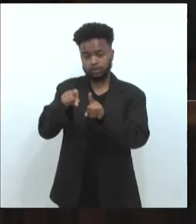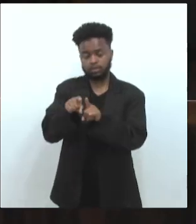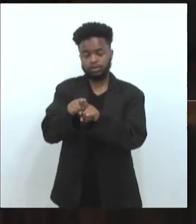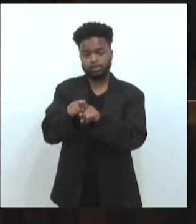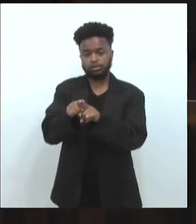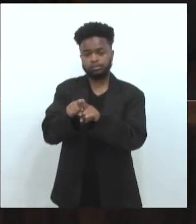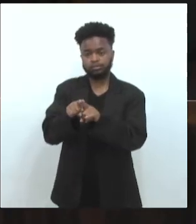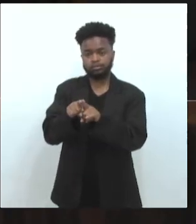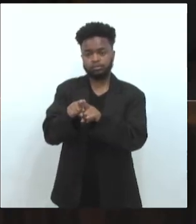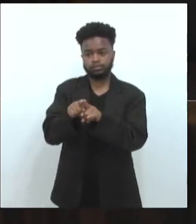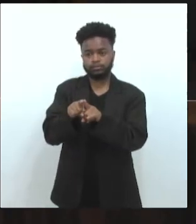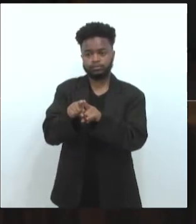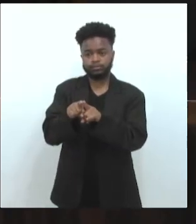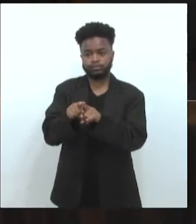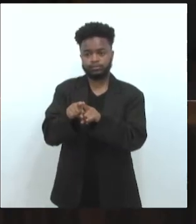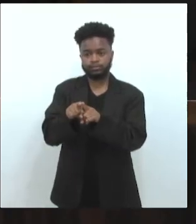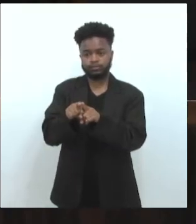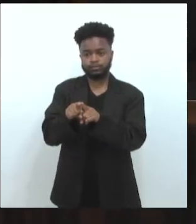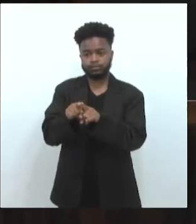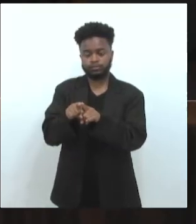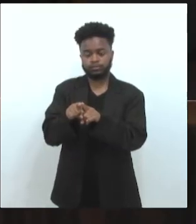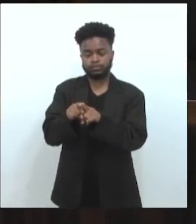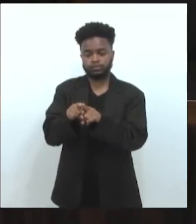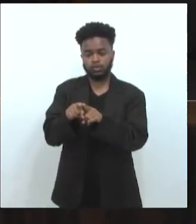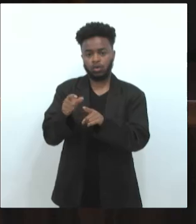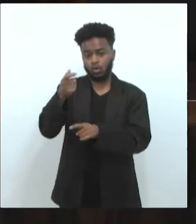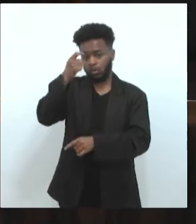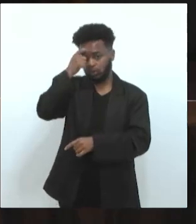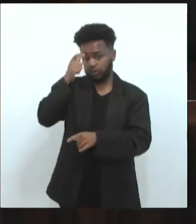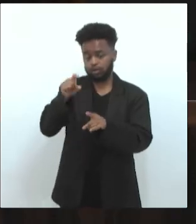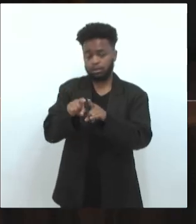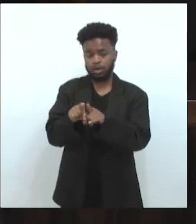Combate, à